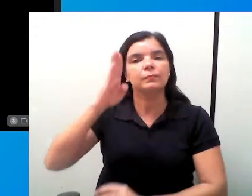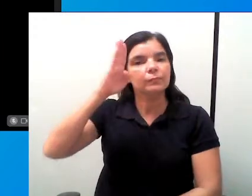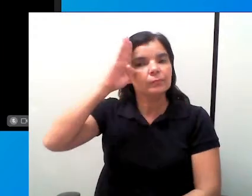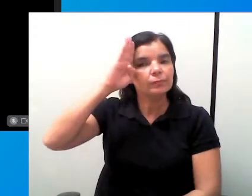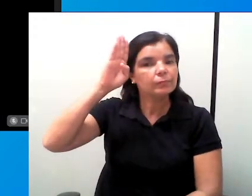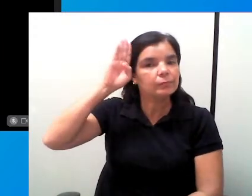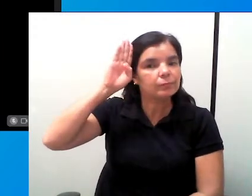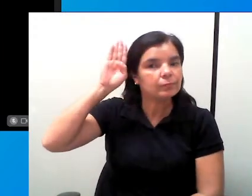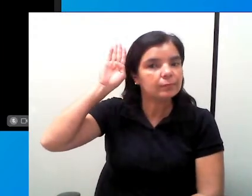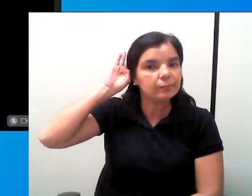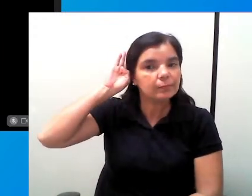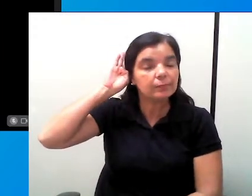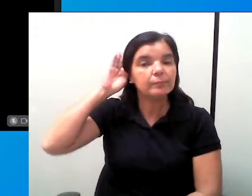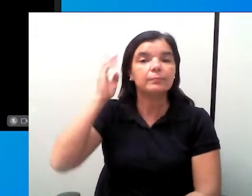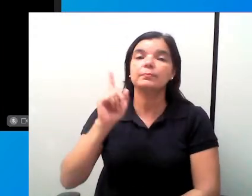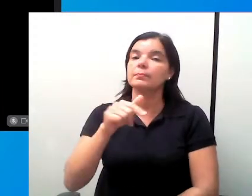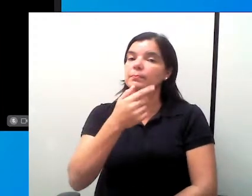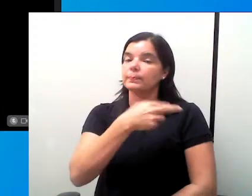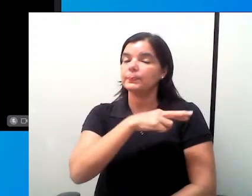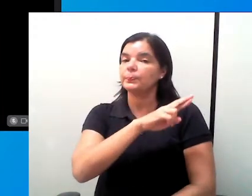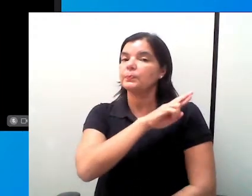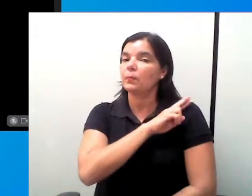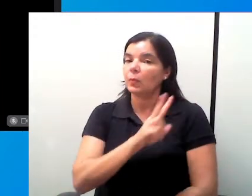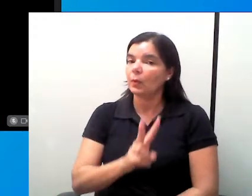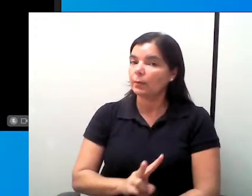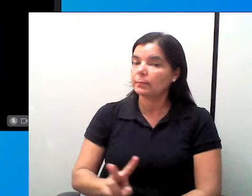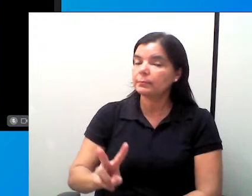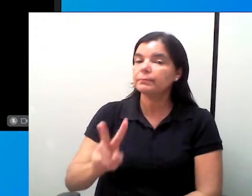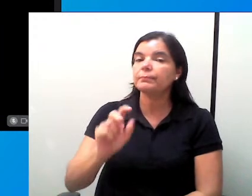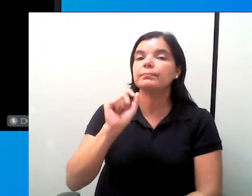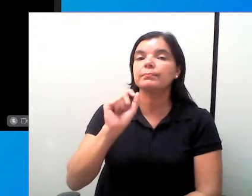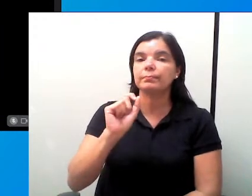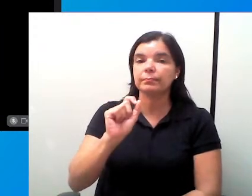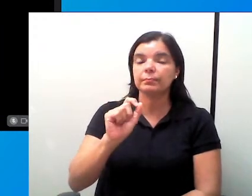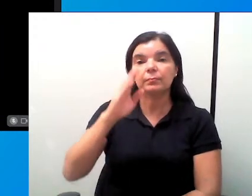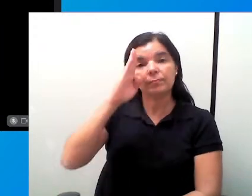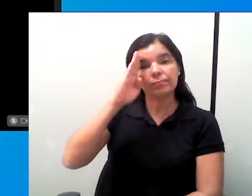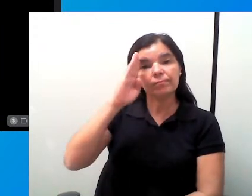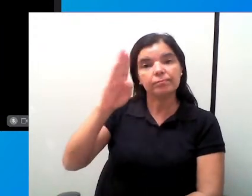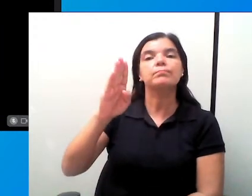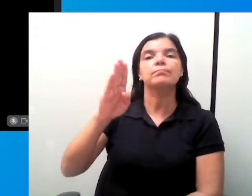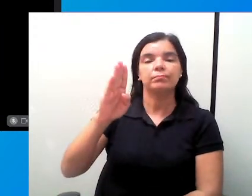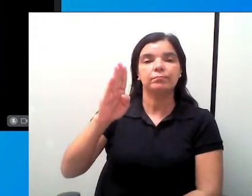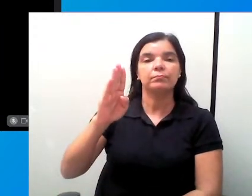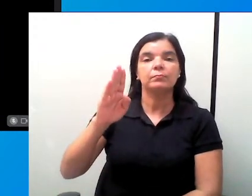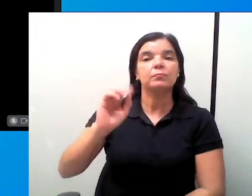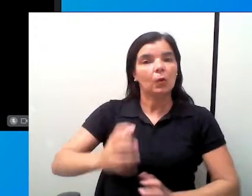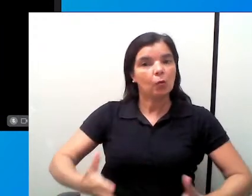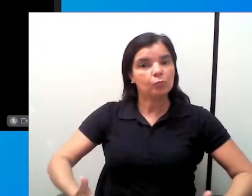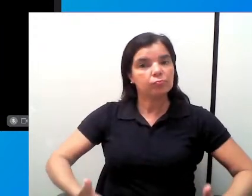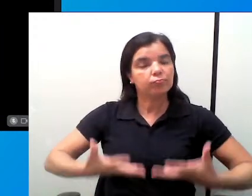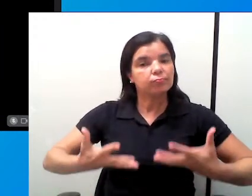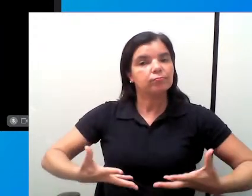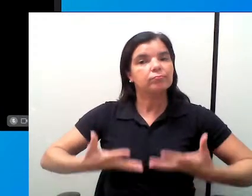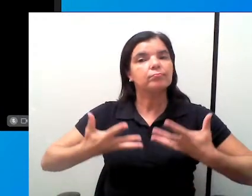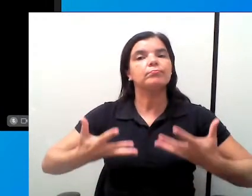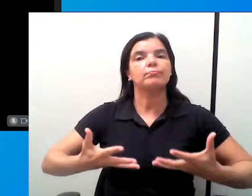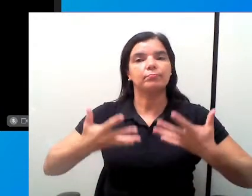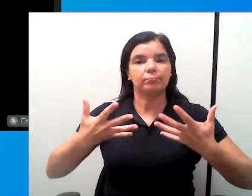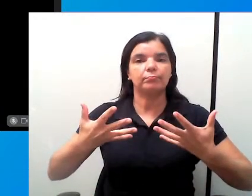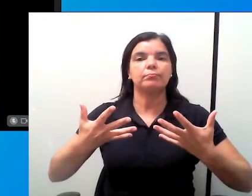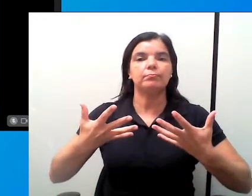Então, a missão, a visão, os valores, passa a ser a nossa principal motivação. Nós somos uma instituição